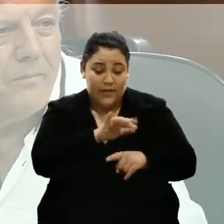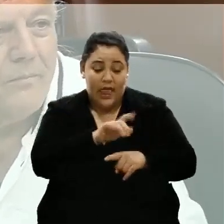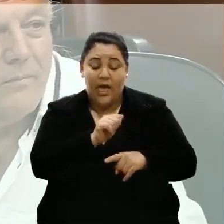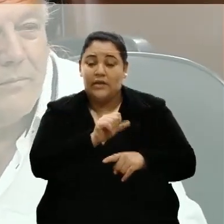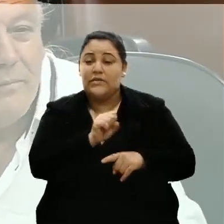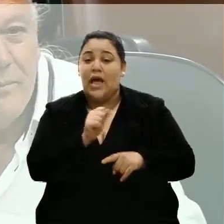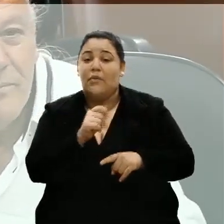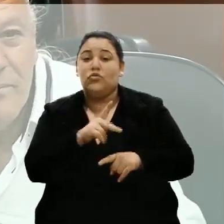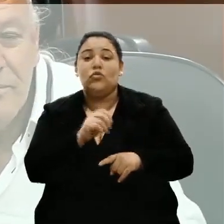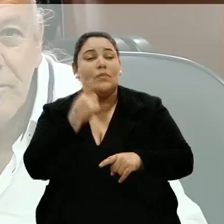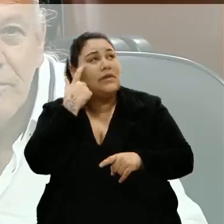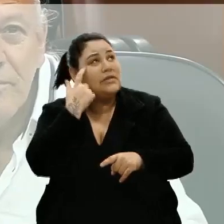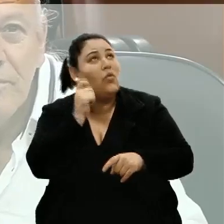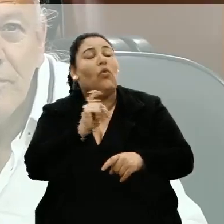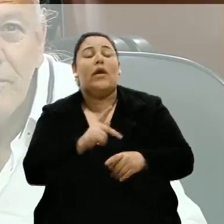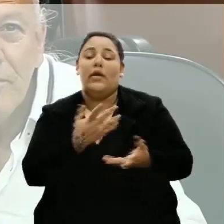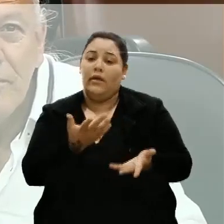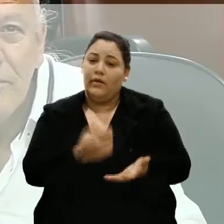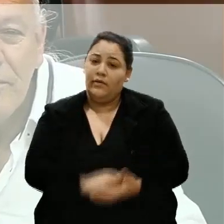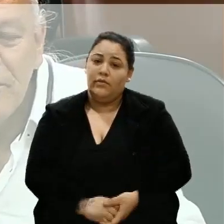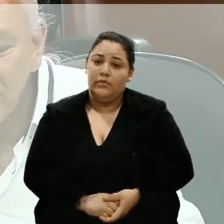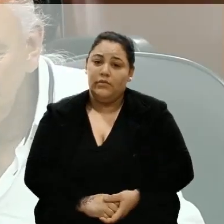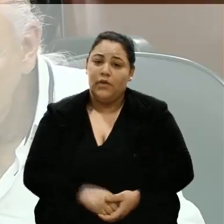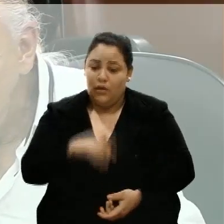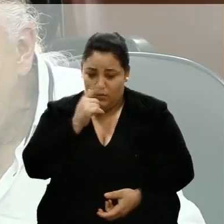quê? Mora no meio do banhado, sei lá o quê?